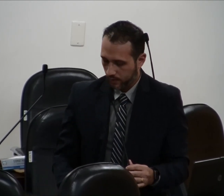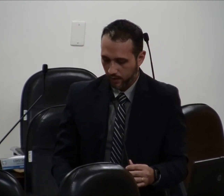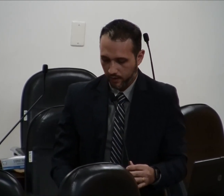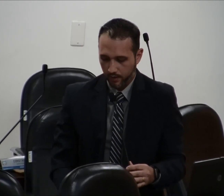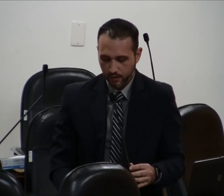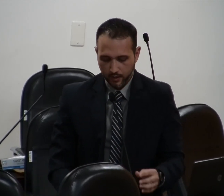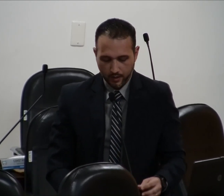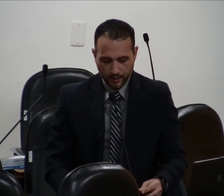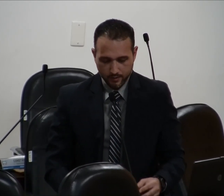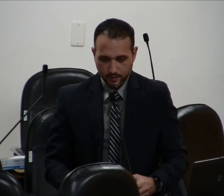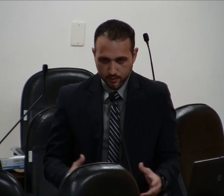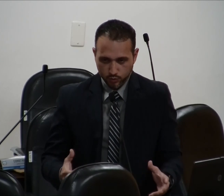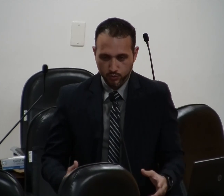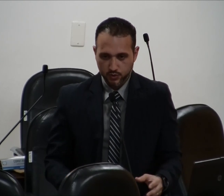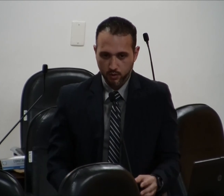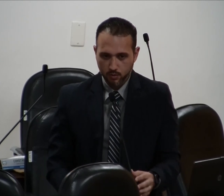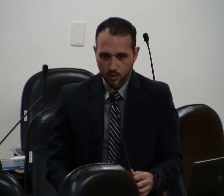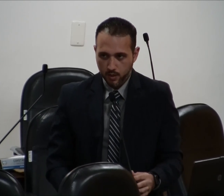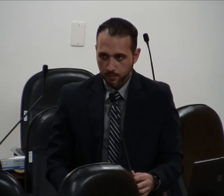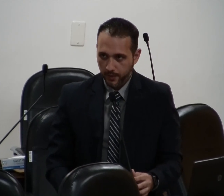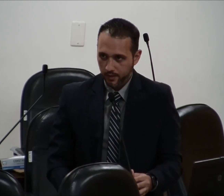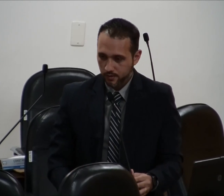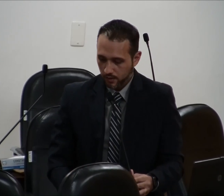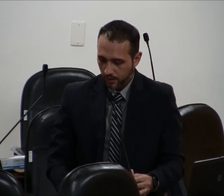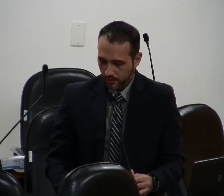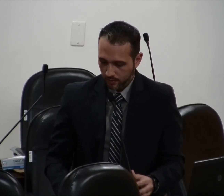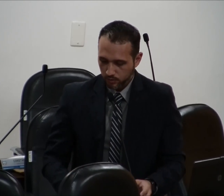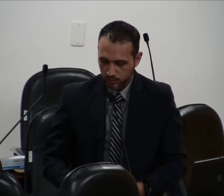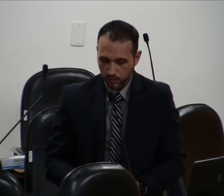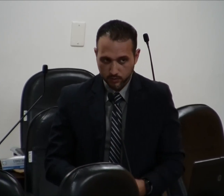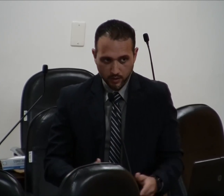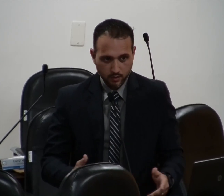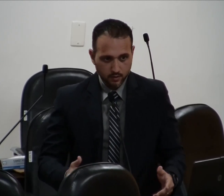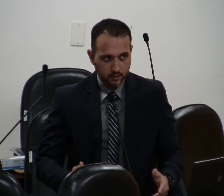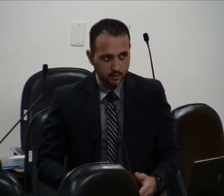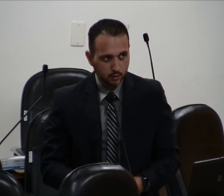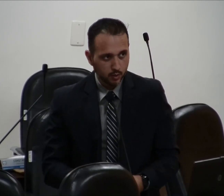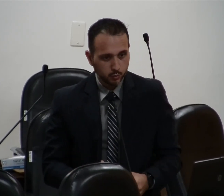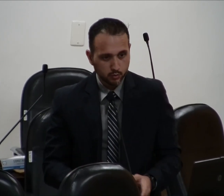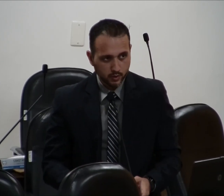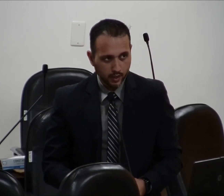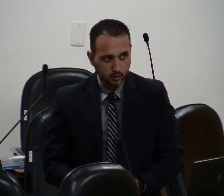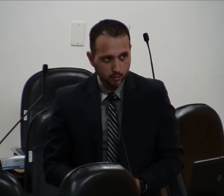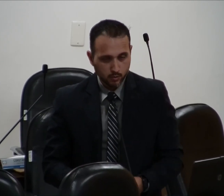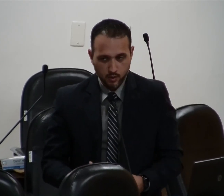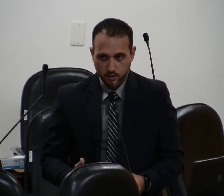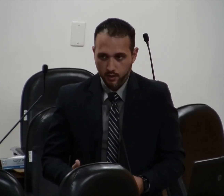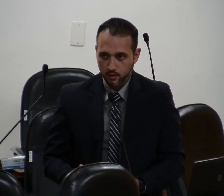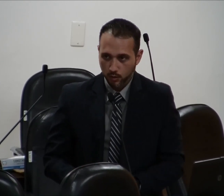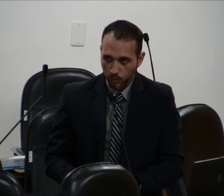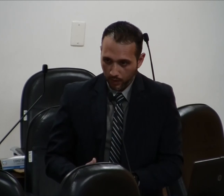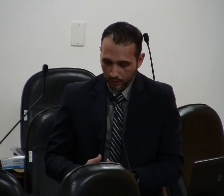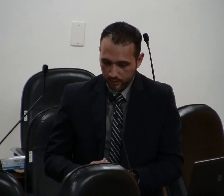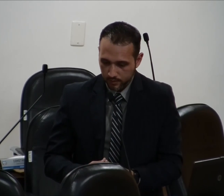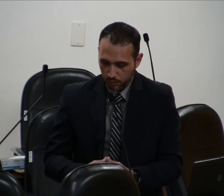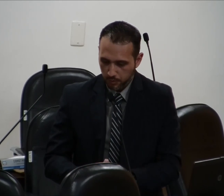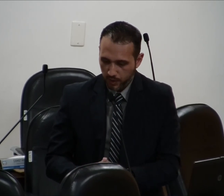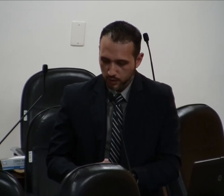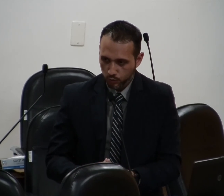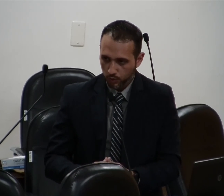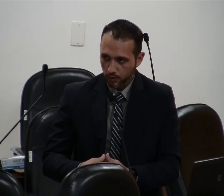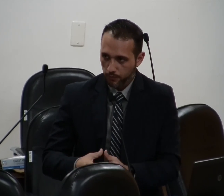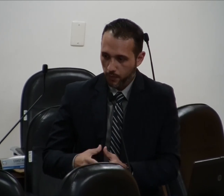legítimo essa discussão, mas essa discussão tem que estar no âmbito técnico. Então, se